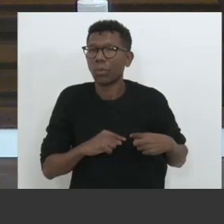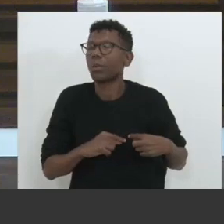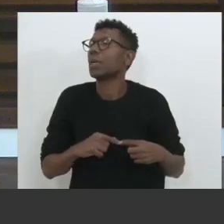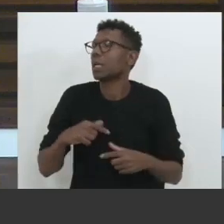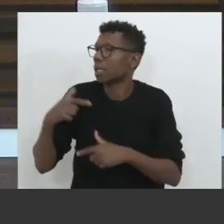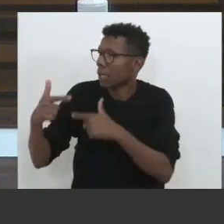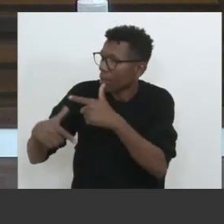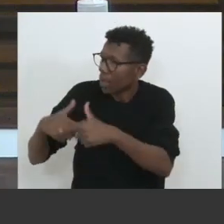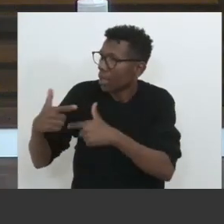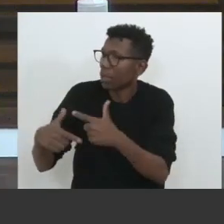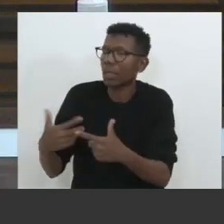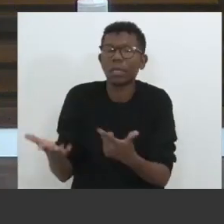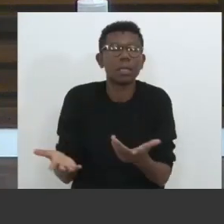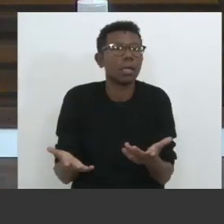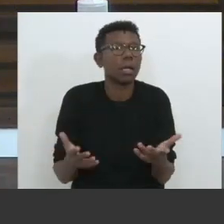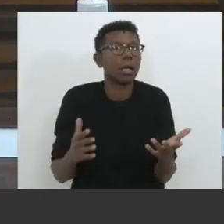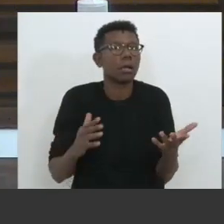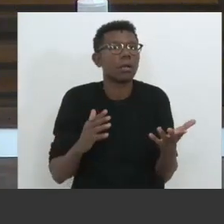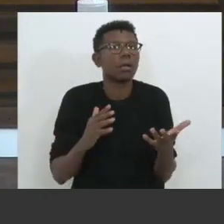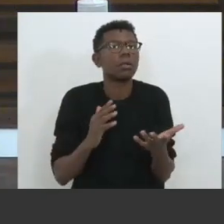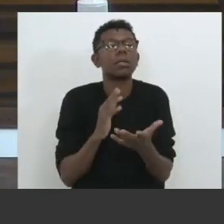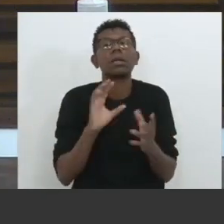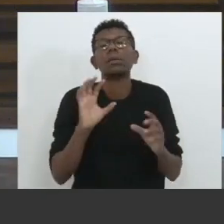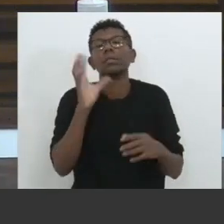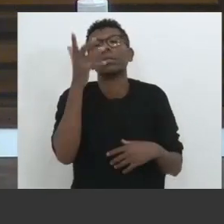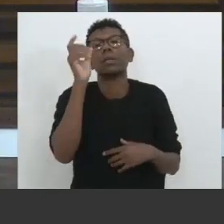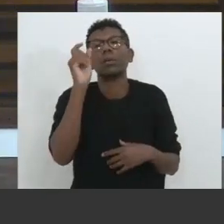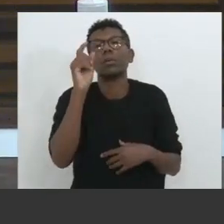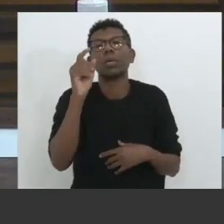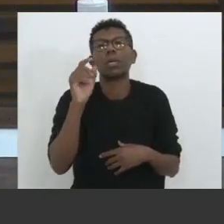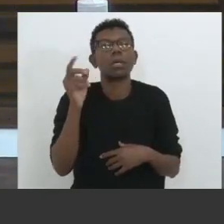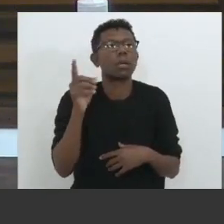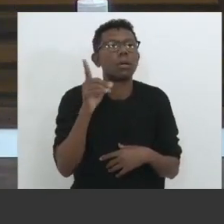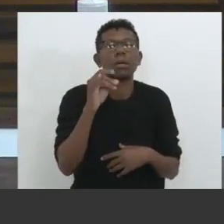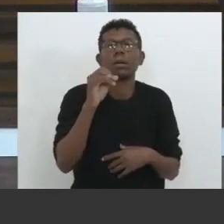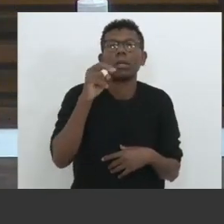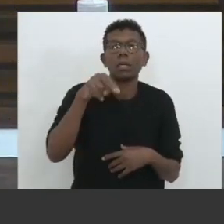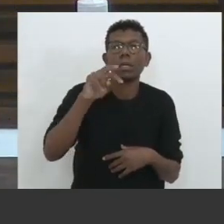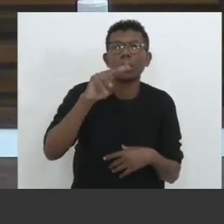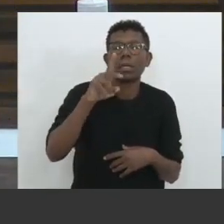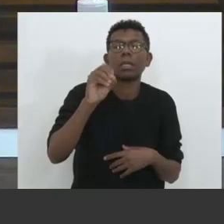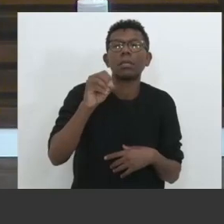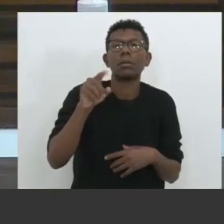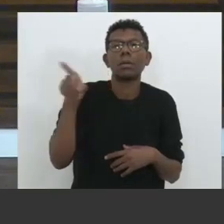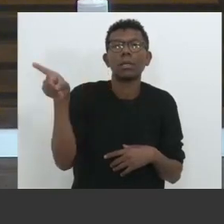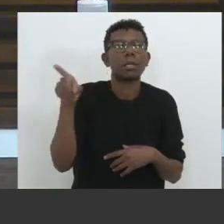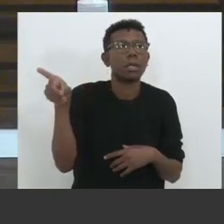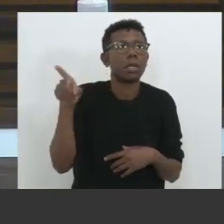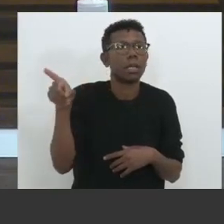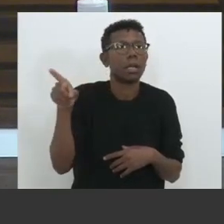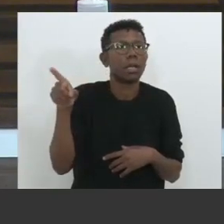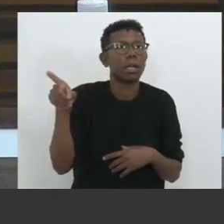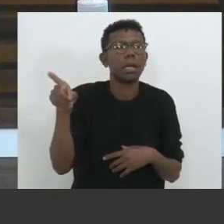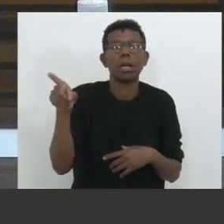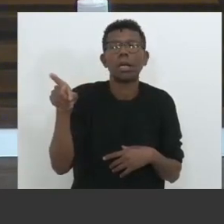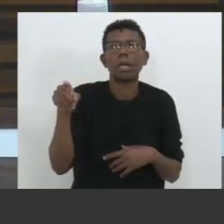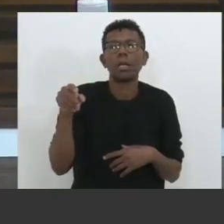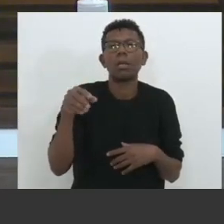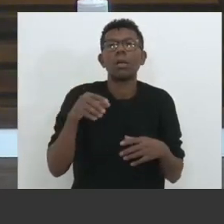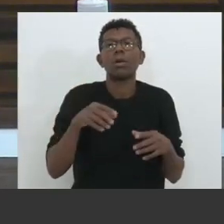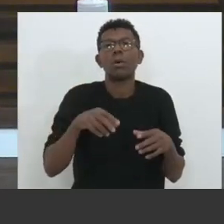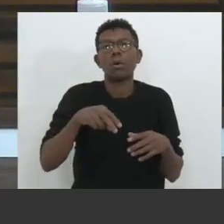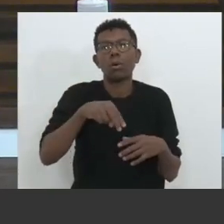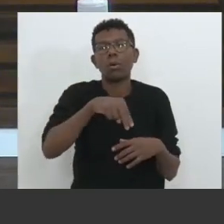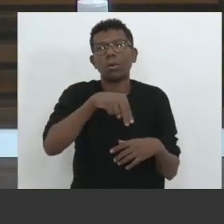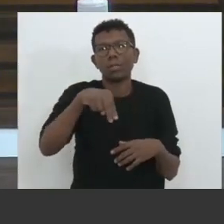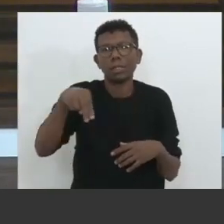passou enterro aí na televisão nós vimos o din o Dinho correndo atrás do caminhão do corpo de bombeiro doon Sena eu